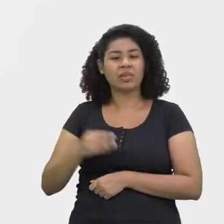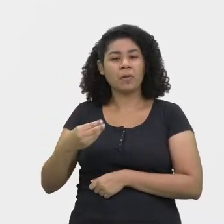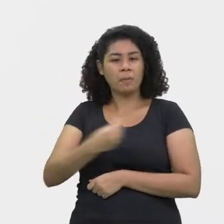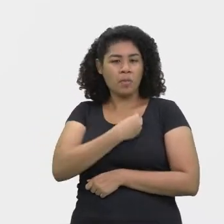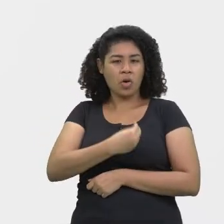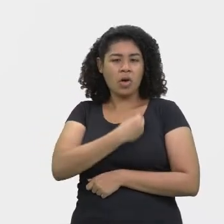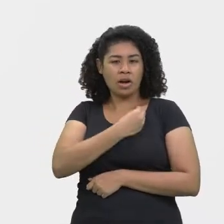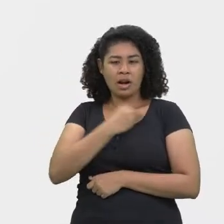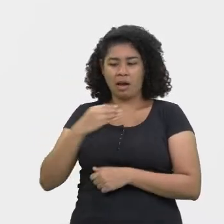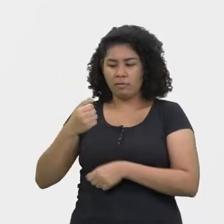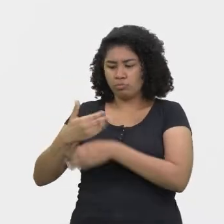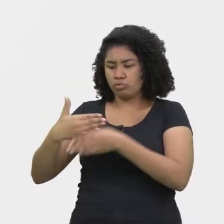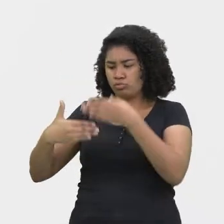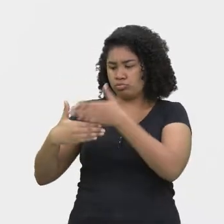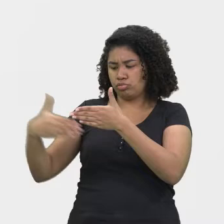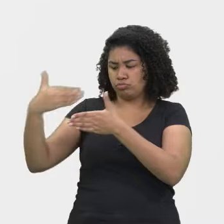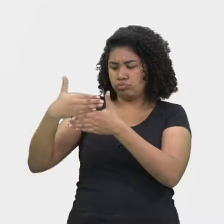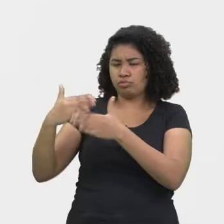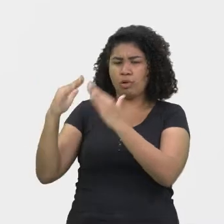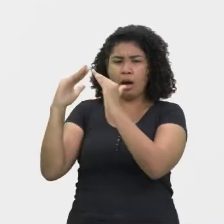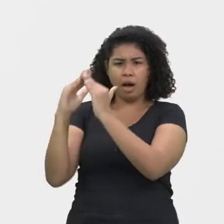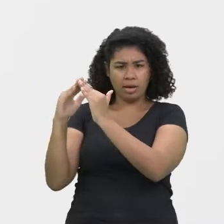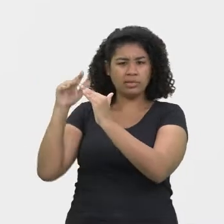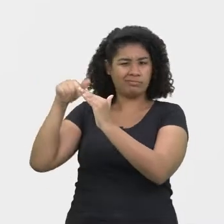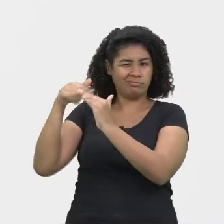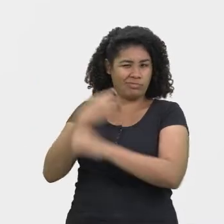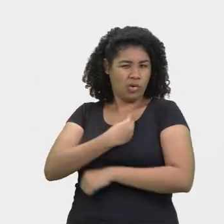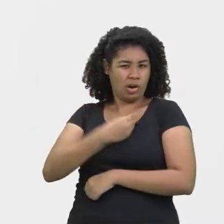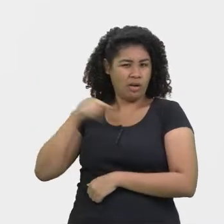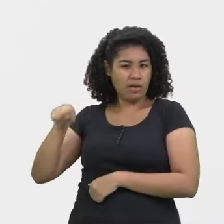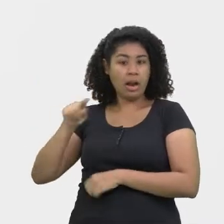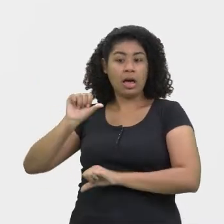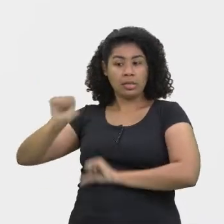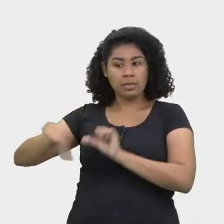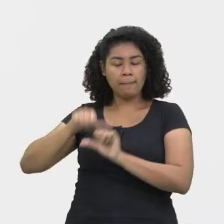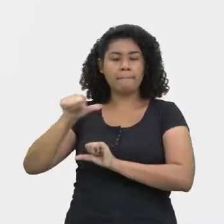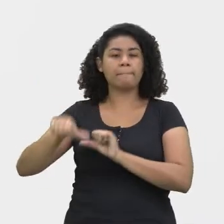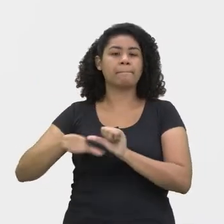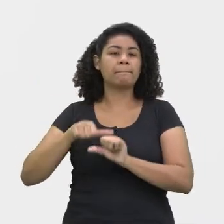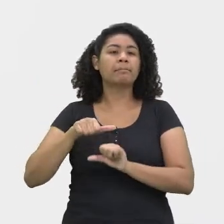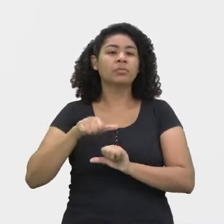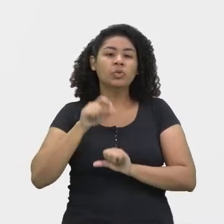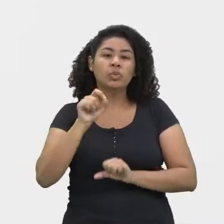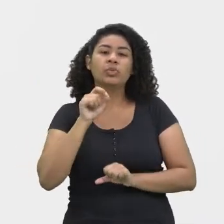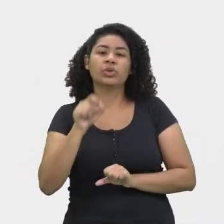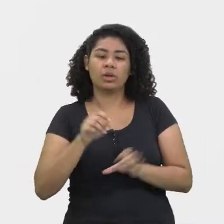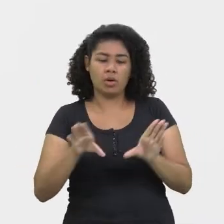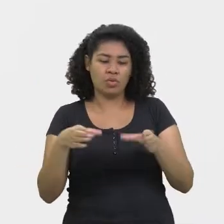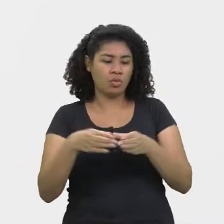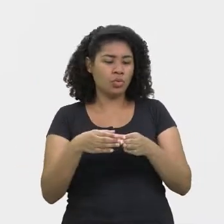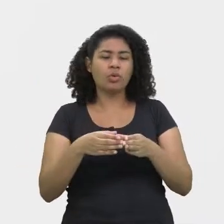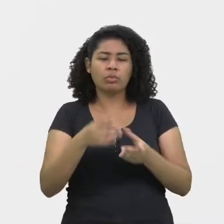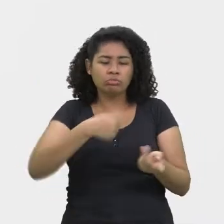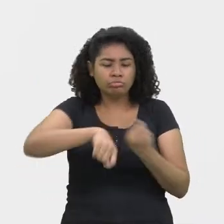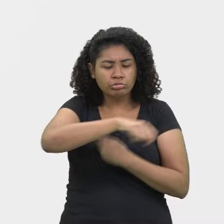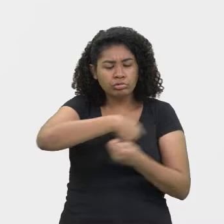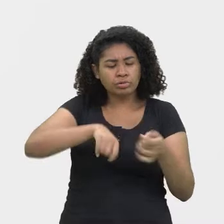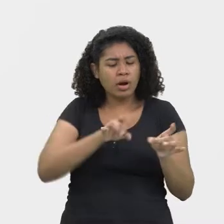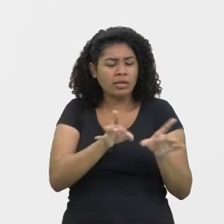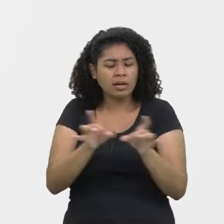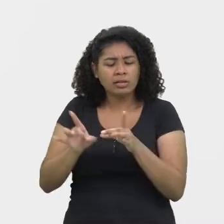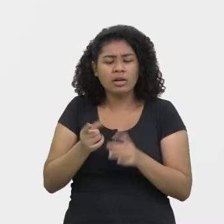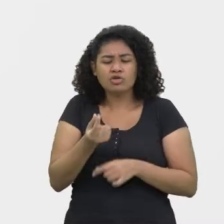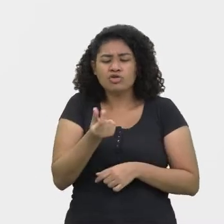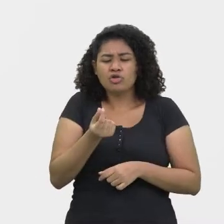feudos, enriquecida com o comércio, não é? Agora vai se tornar uma das classes mais importantes